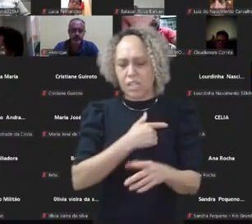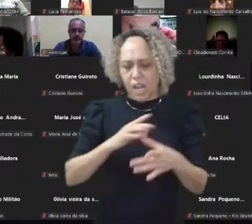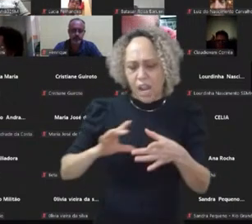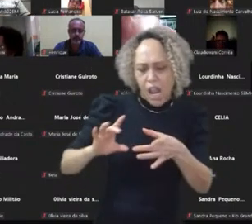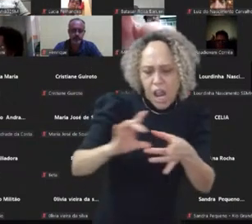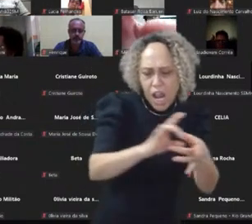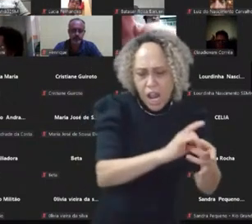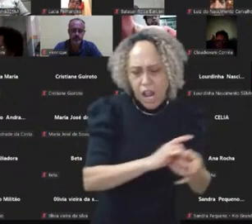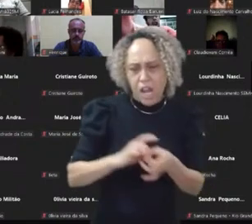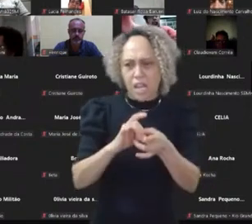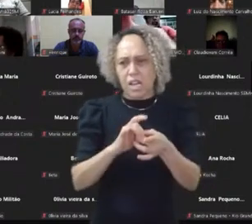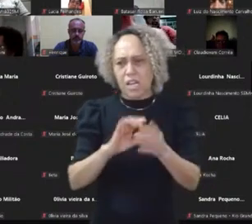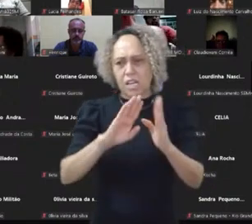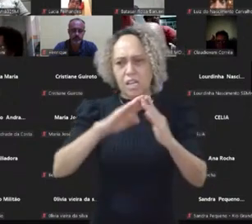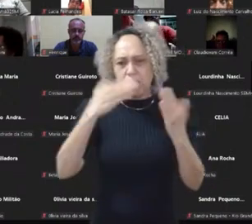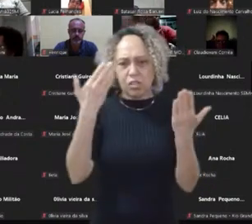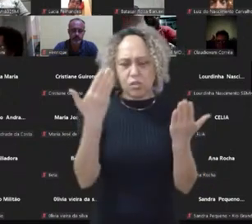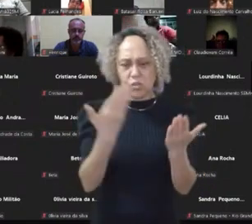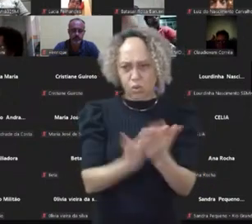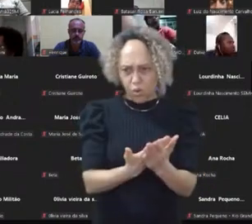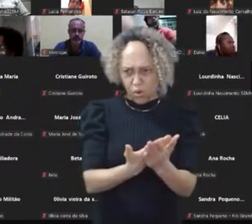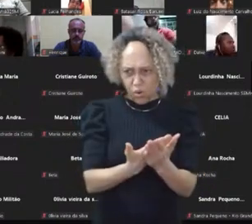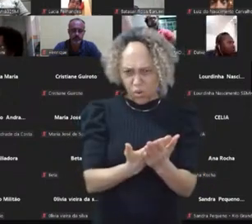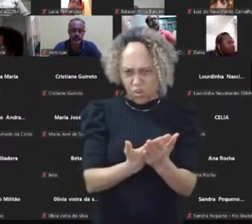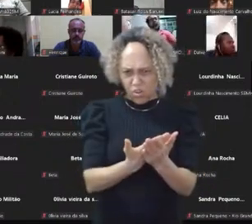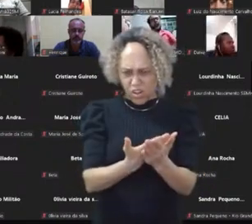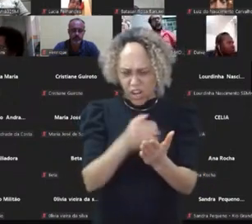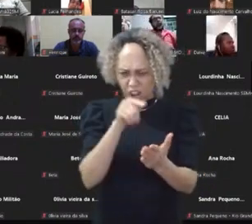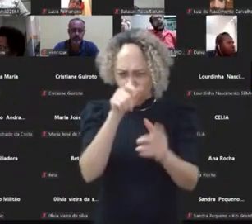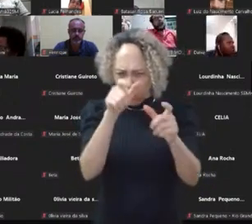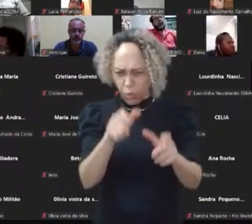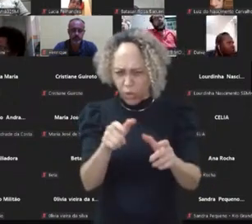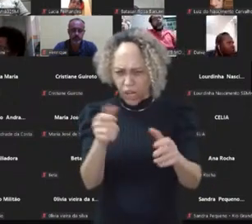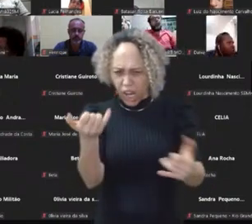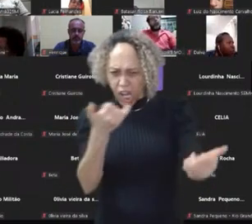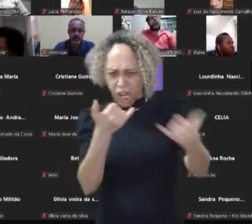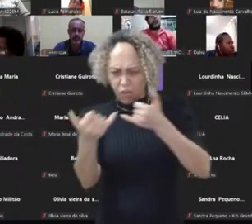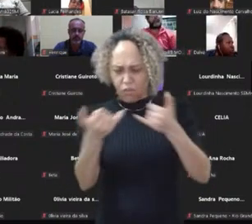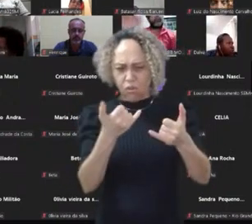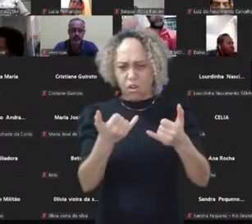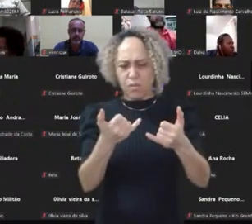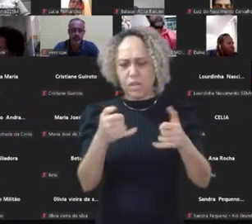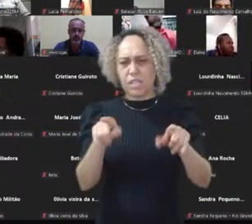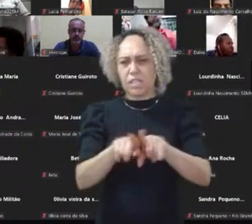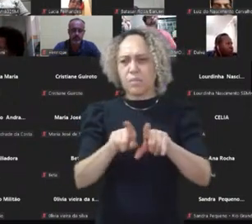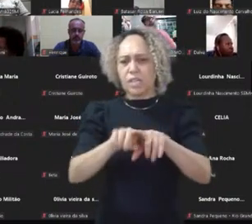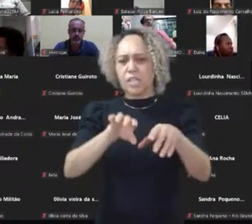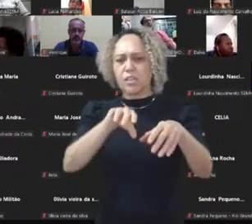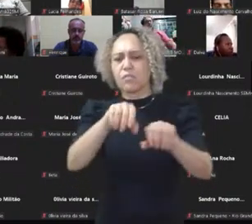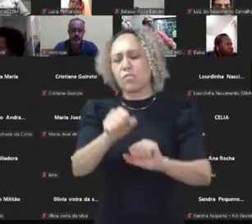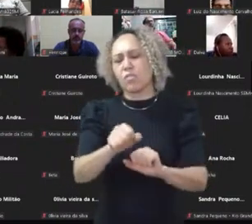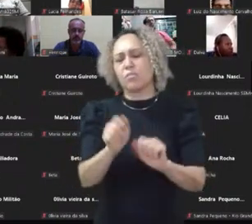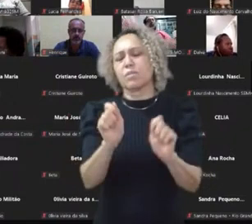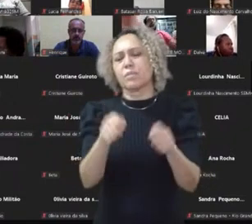escola não é mais o lugar que informma ela tem que ser o lugar que forma eu lembro quando eu era criança eu